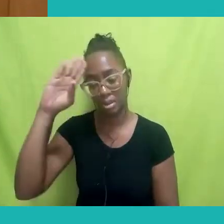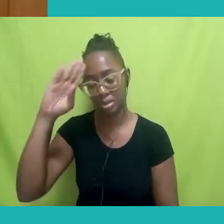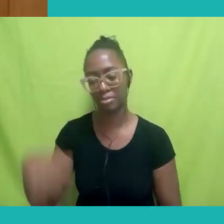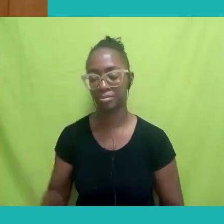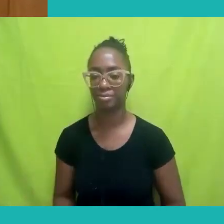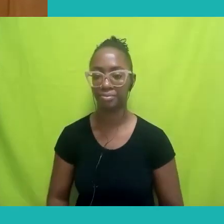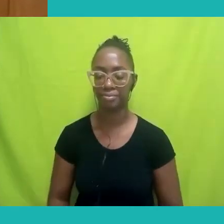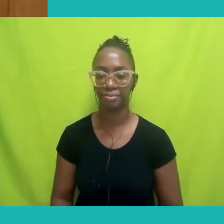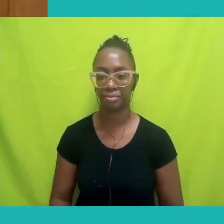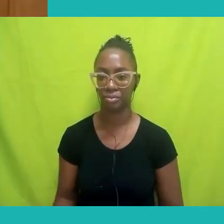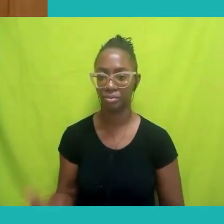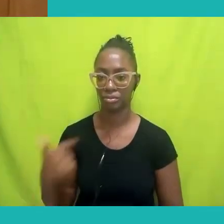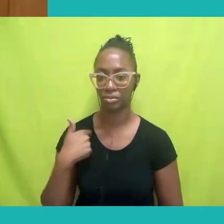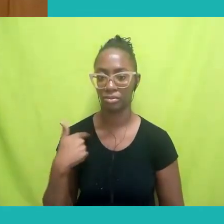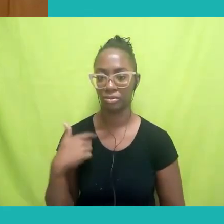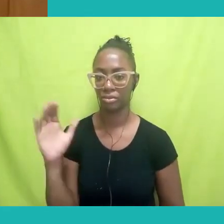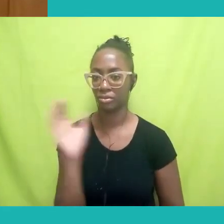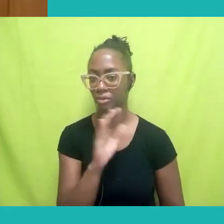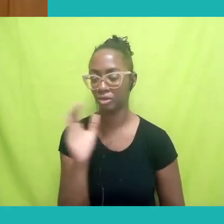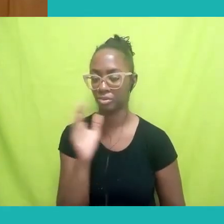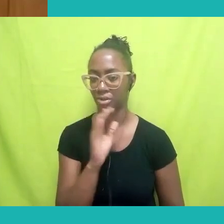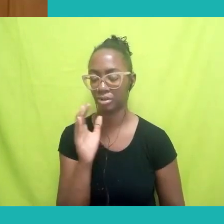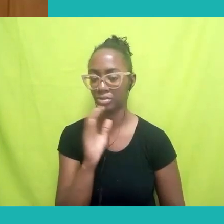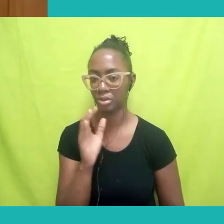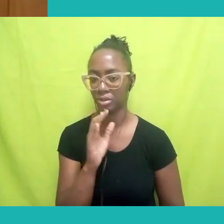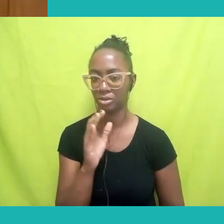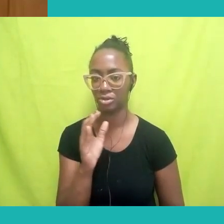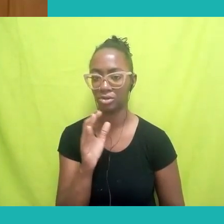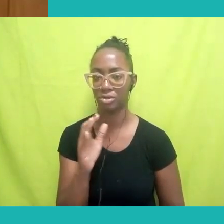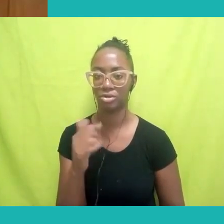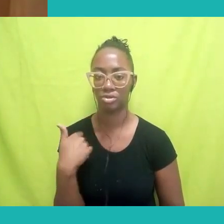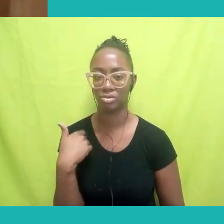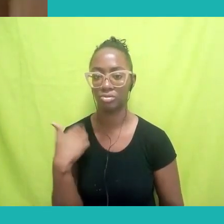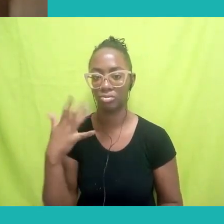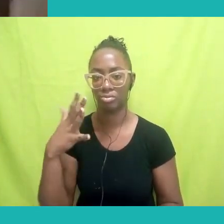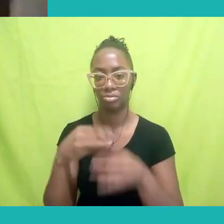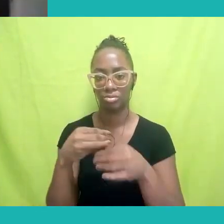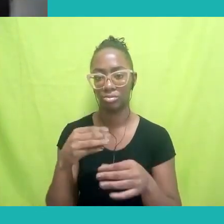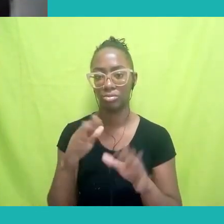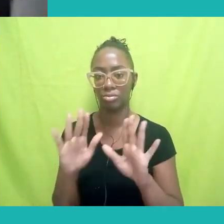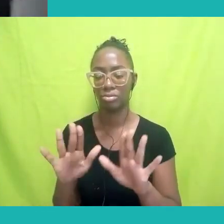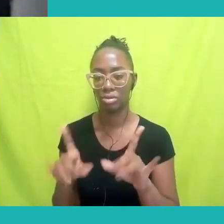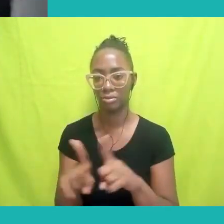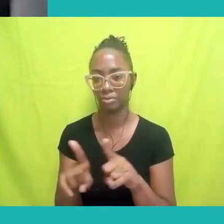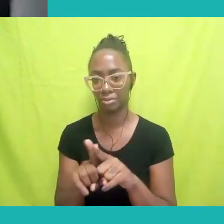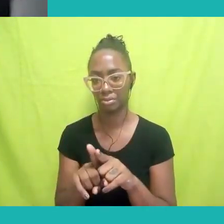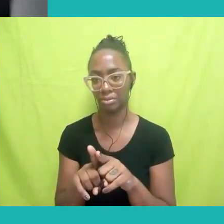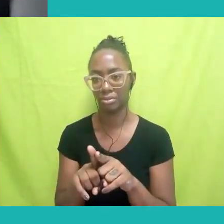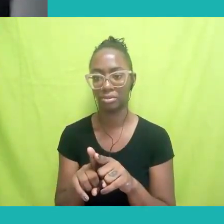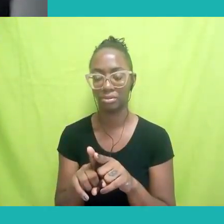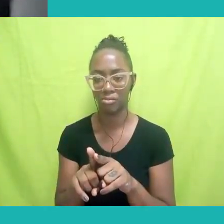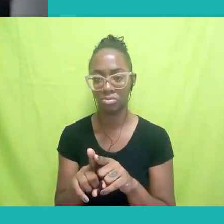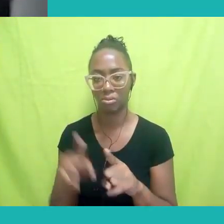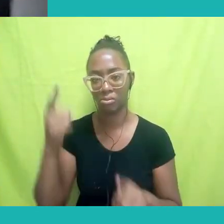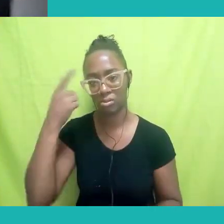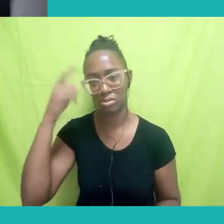Eu brevemente faço algumas considerações, levando em consideração, em pensamento, tudo